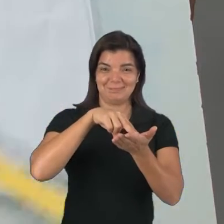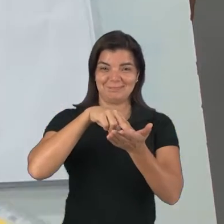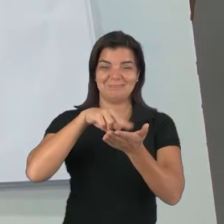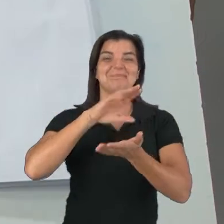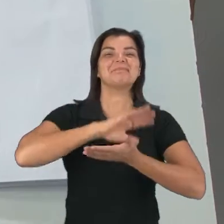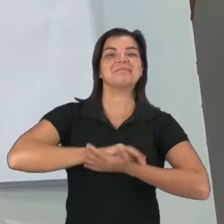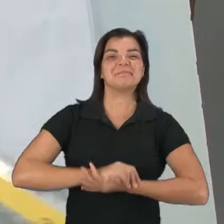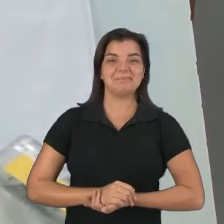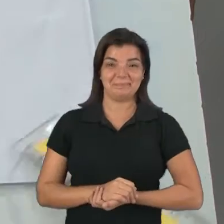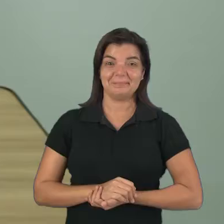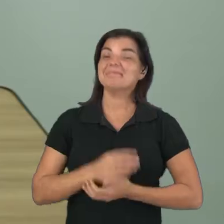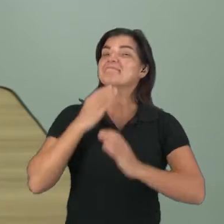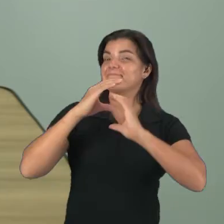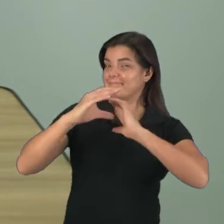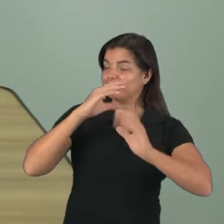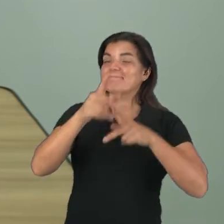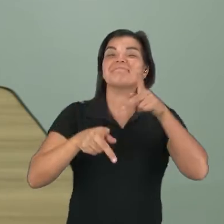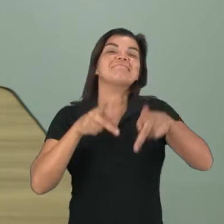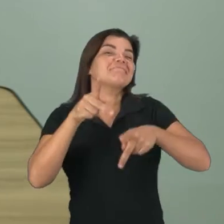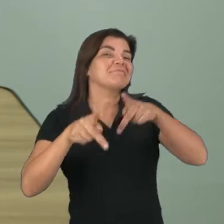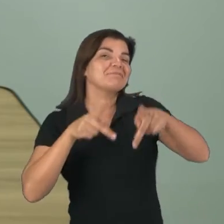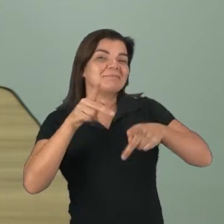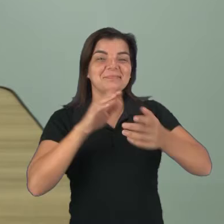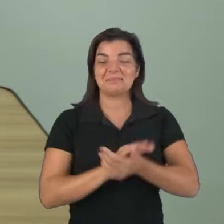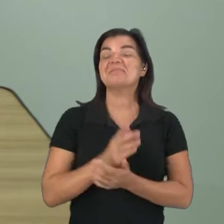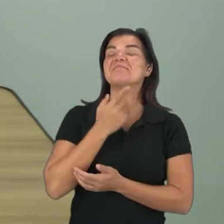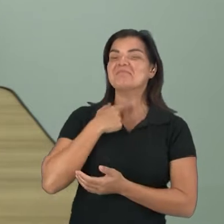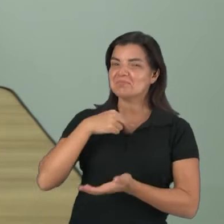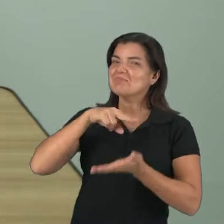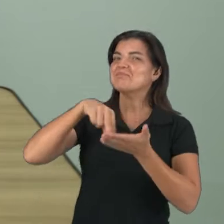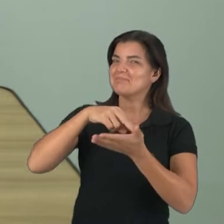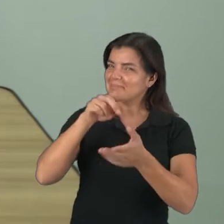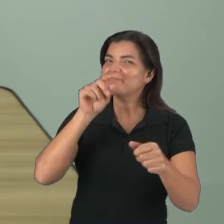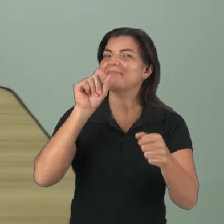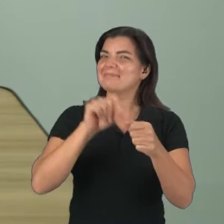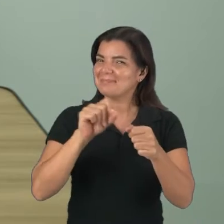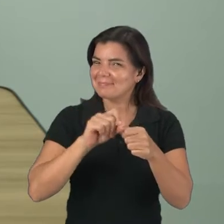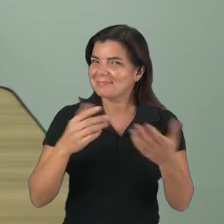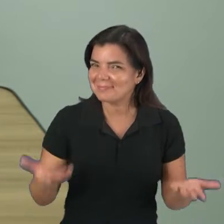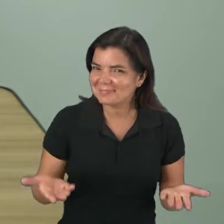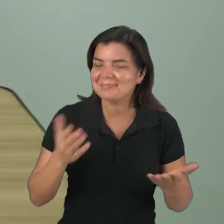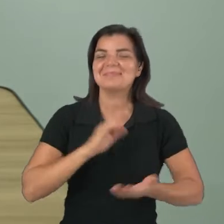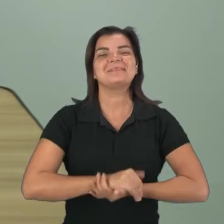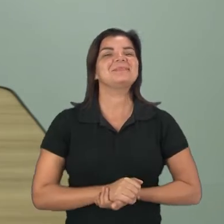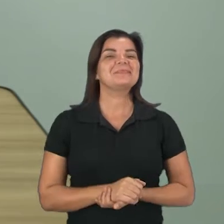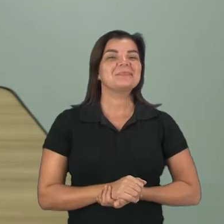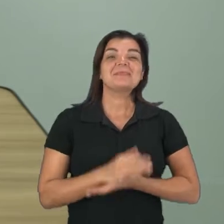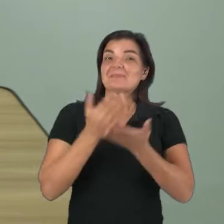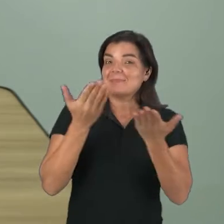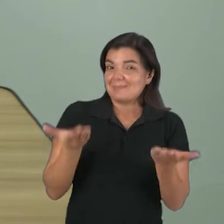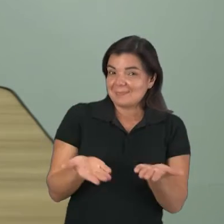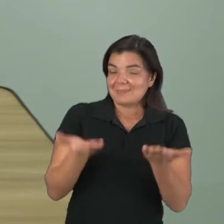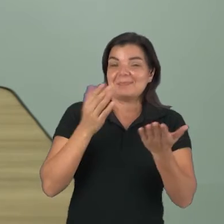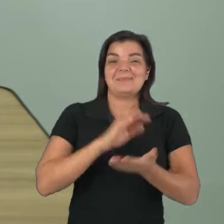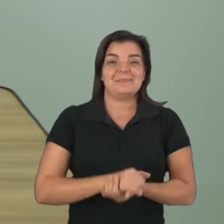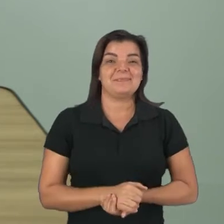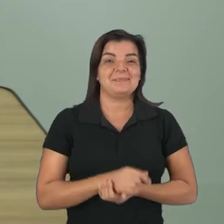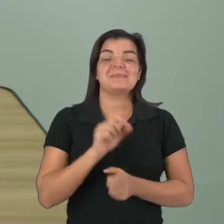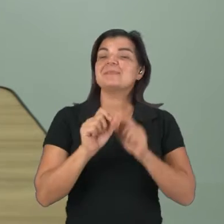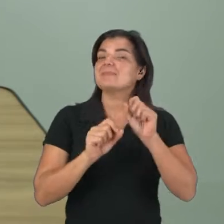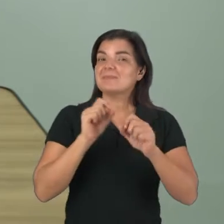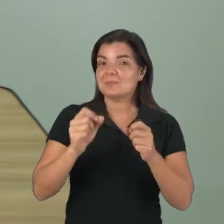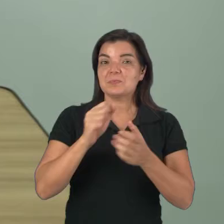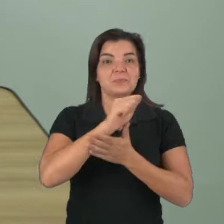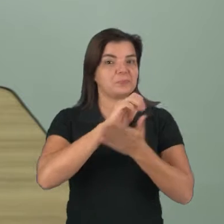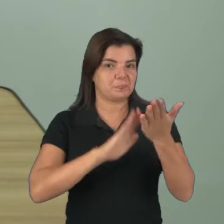requebradinha cantiga popular deu até vontade de dançar não foi crianças então agora nós vamos